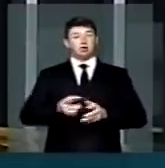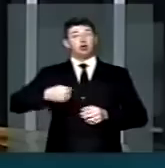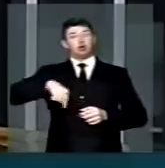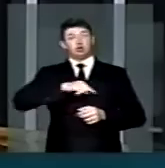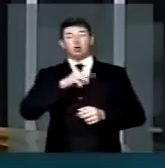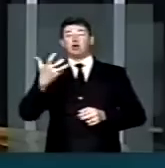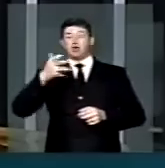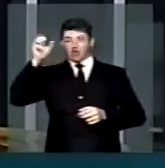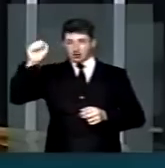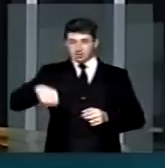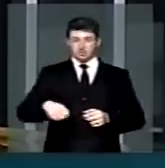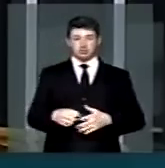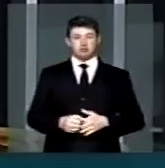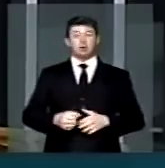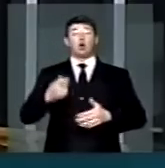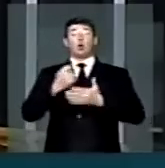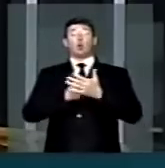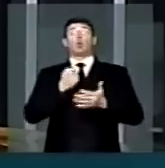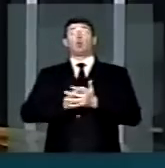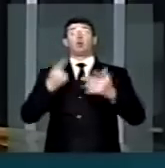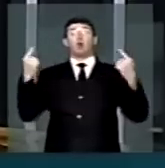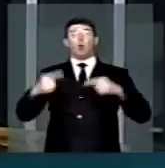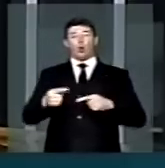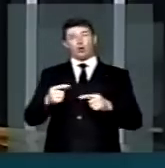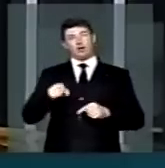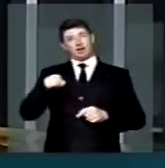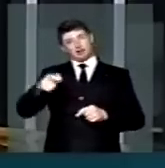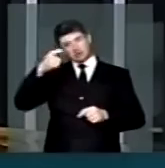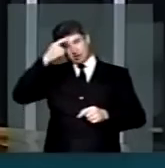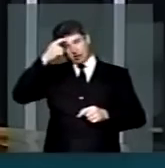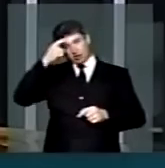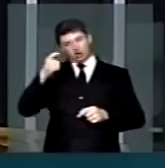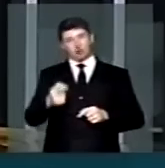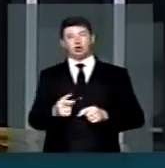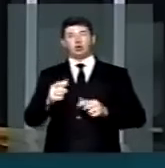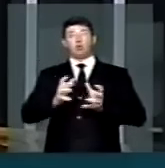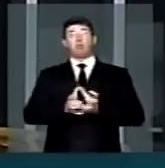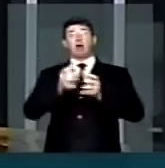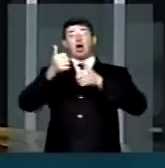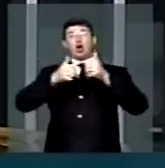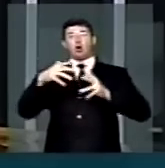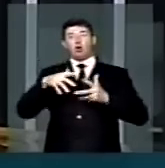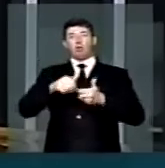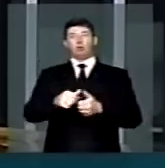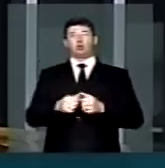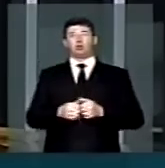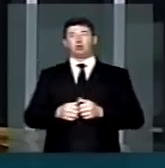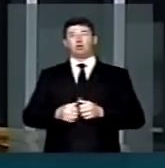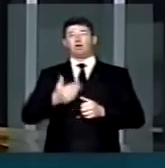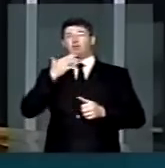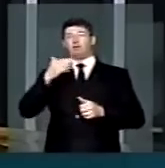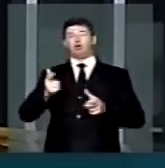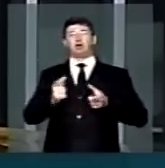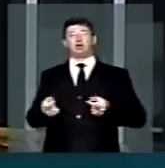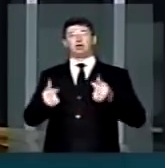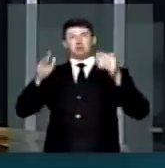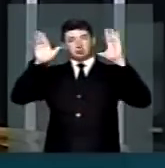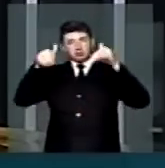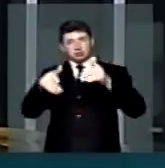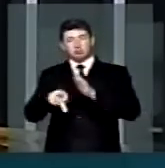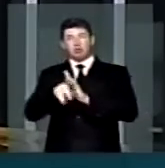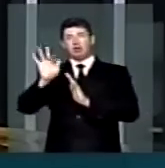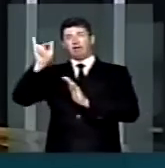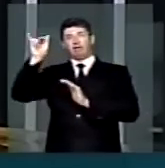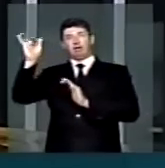queremos sim combater a lógica de uma Copa para os ricos, da submissão à